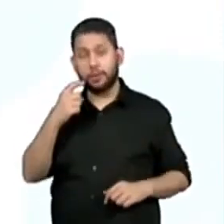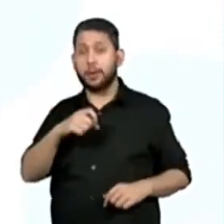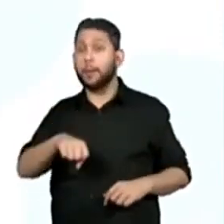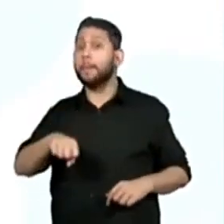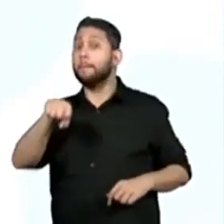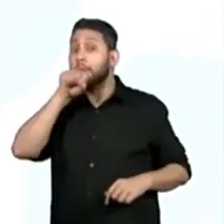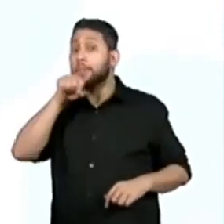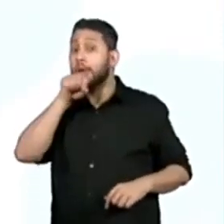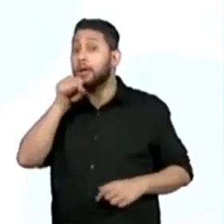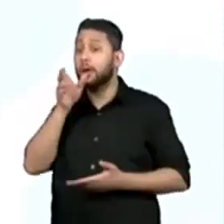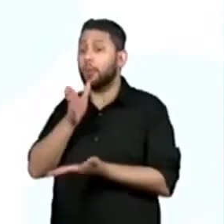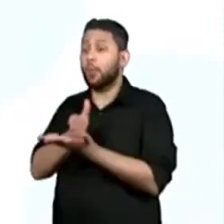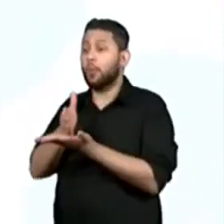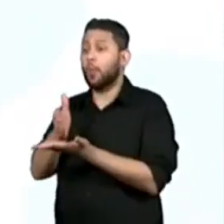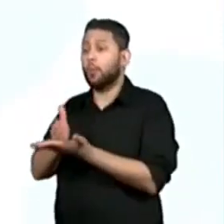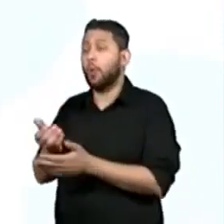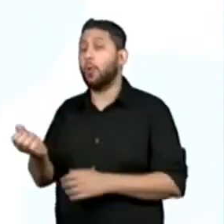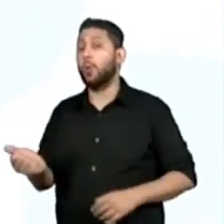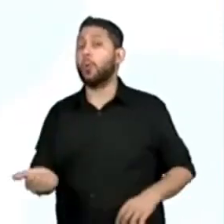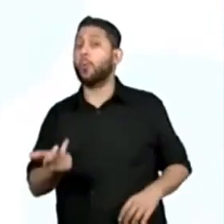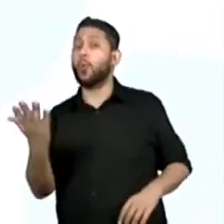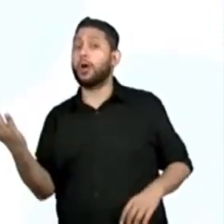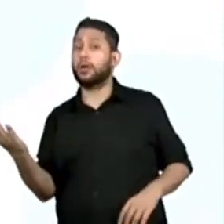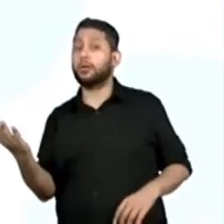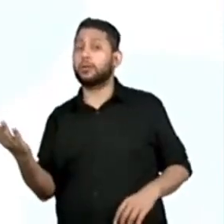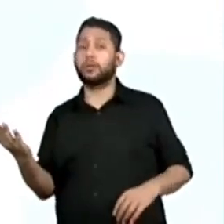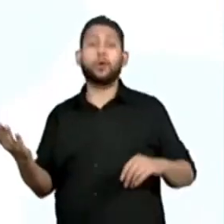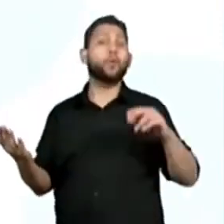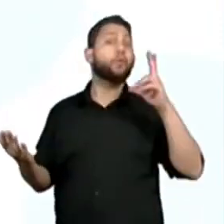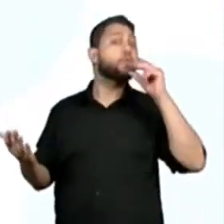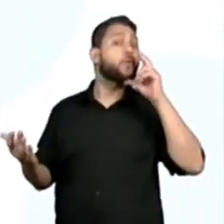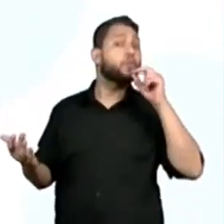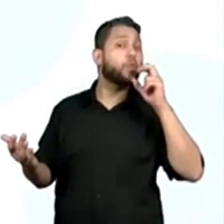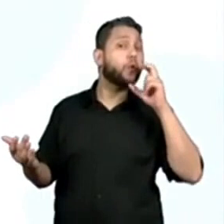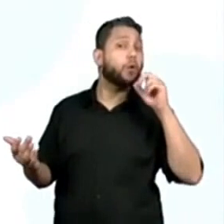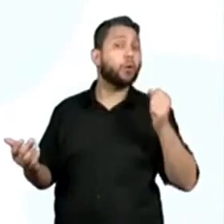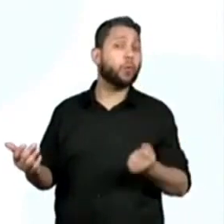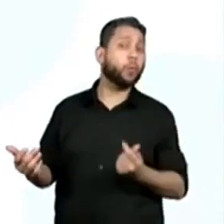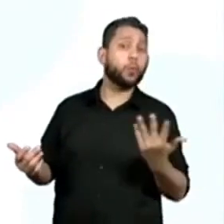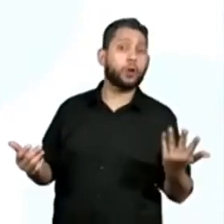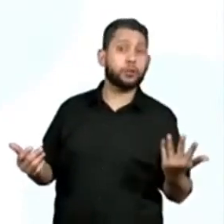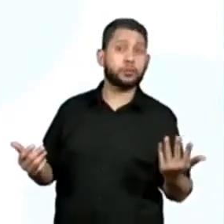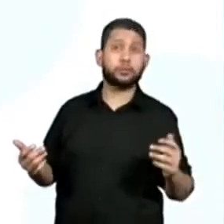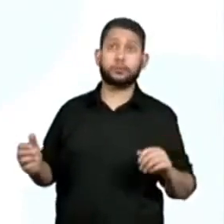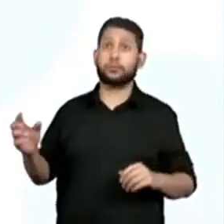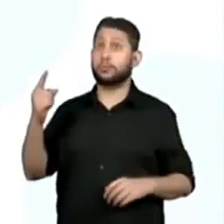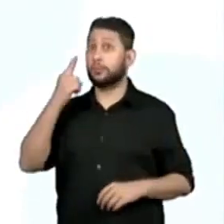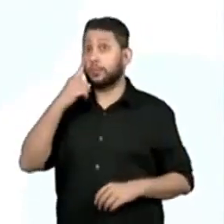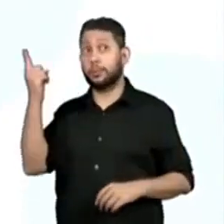a mãe de Ana Lúcia lembro o seguinte não pode esquecer que aqui ó na